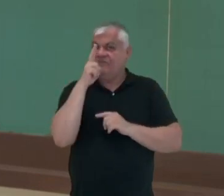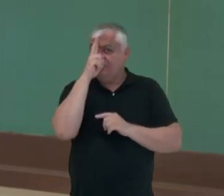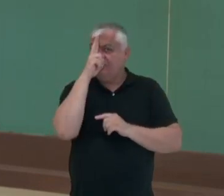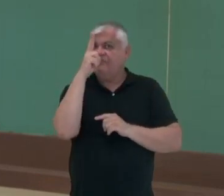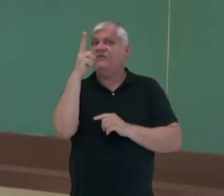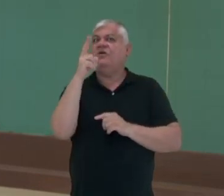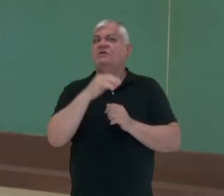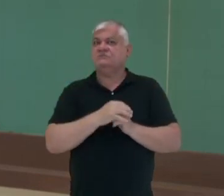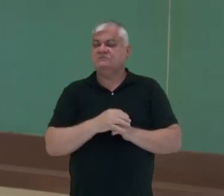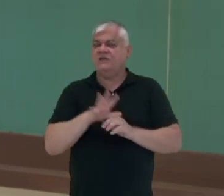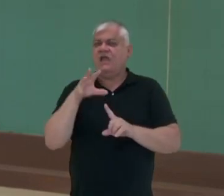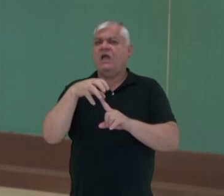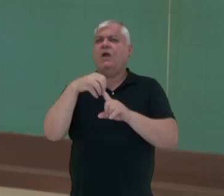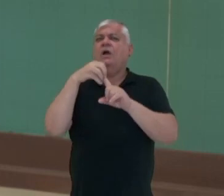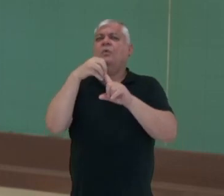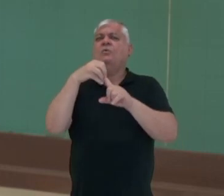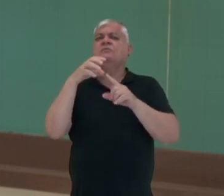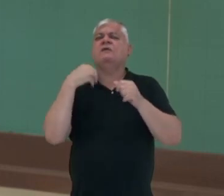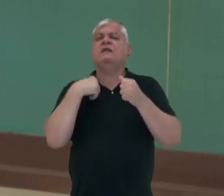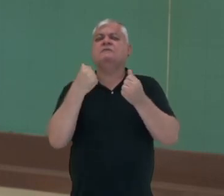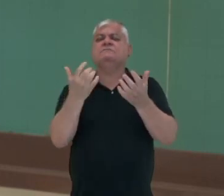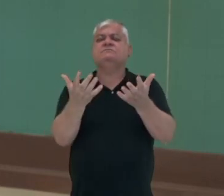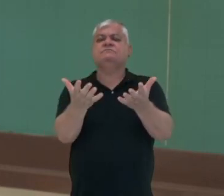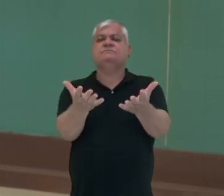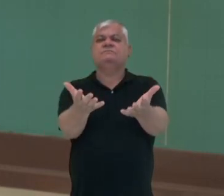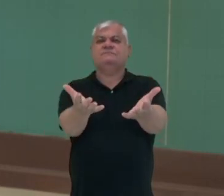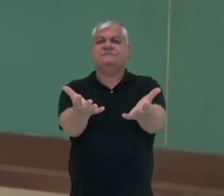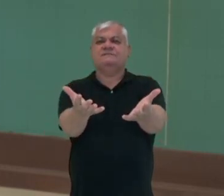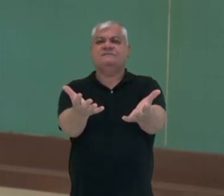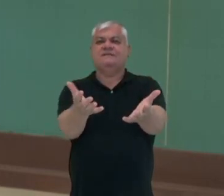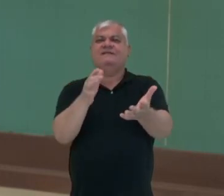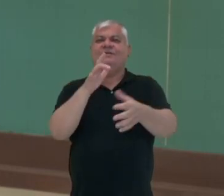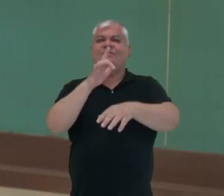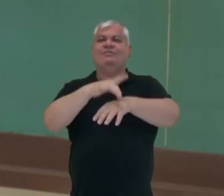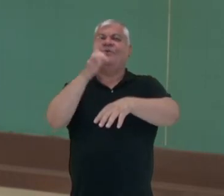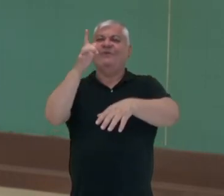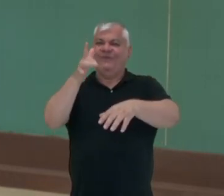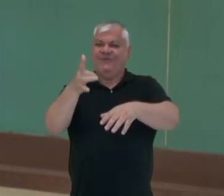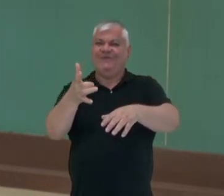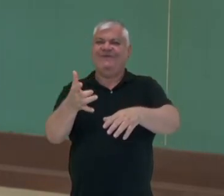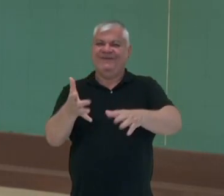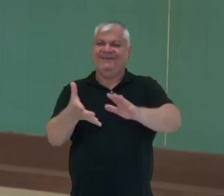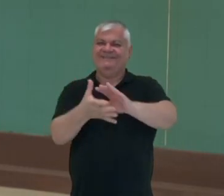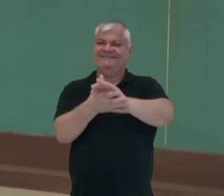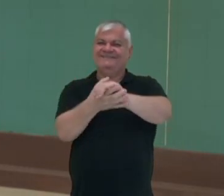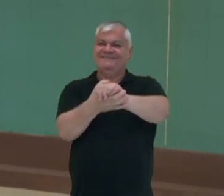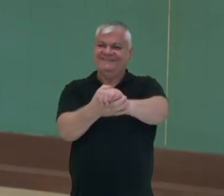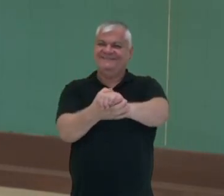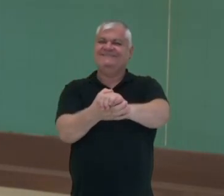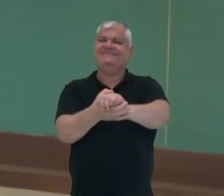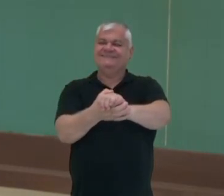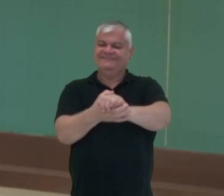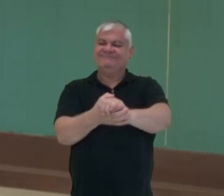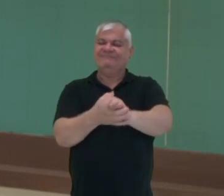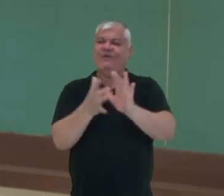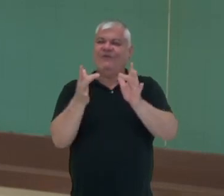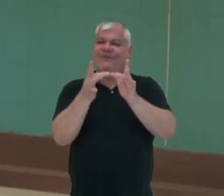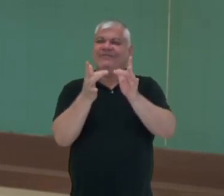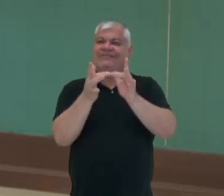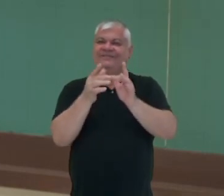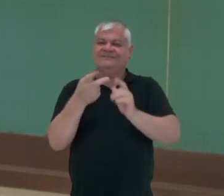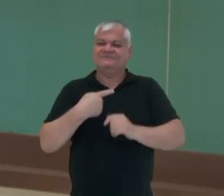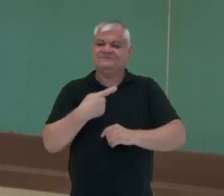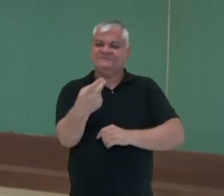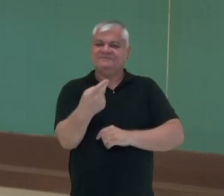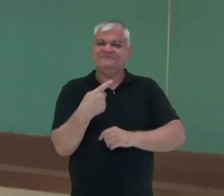única performance que ela tocou, ela esticou os braços, o Lai esticou os braços também, e elas tiveram esse contato